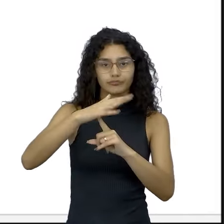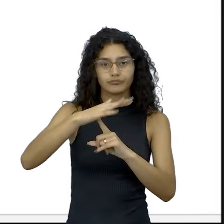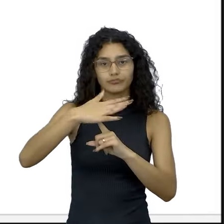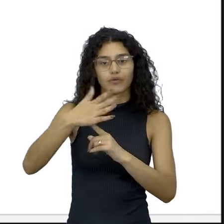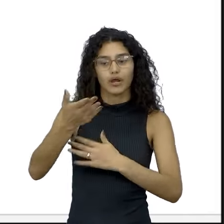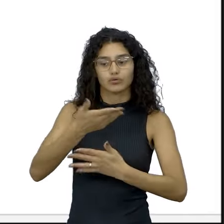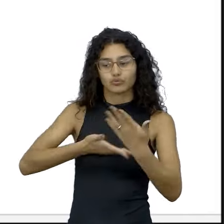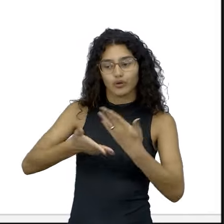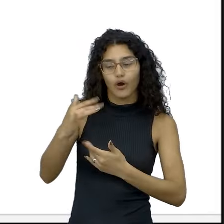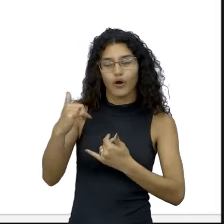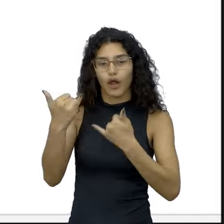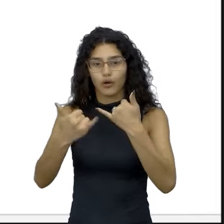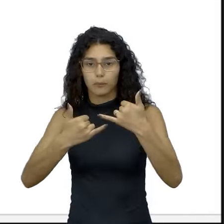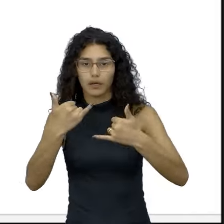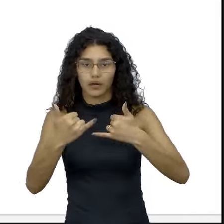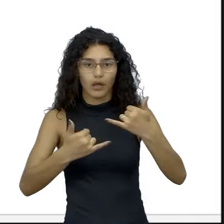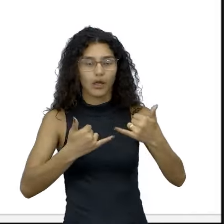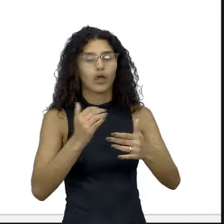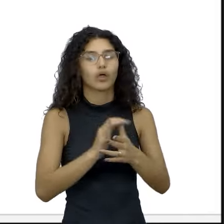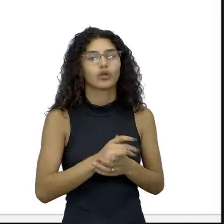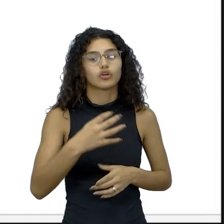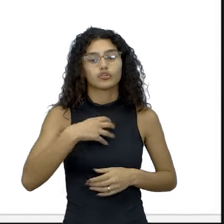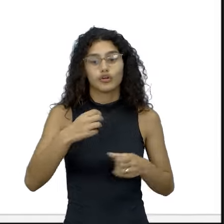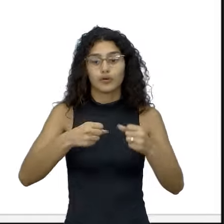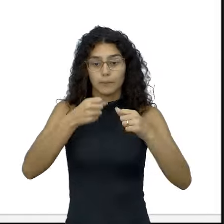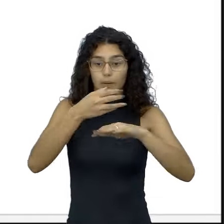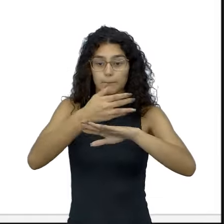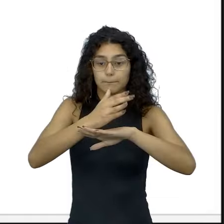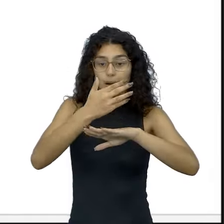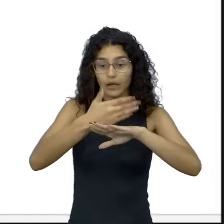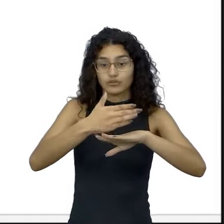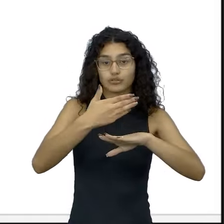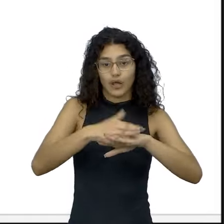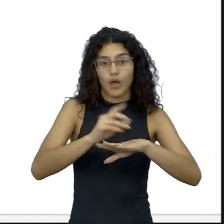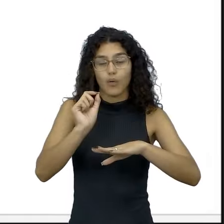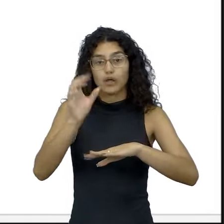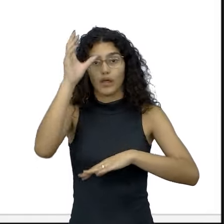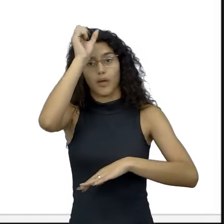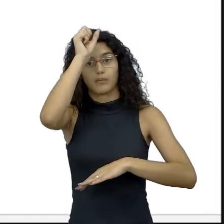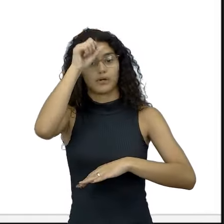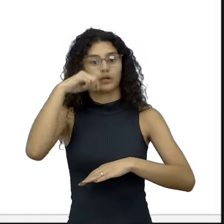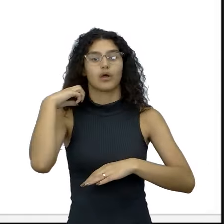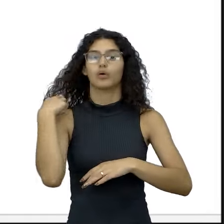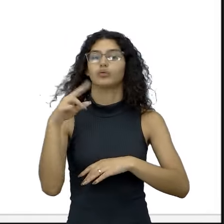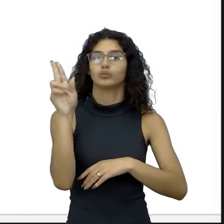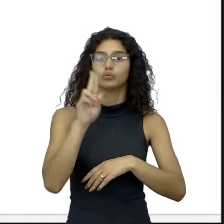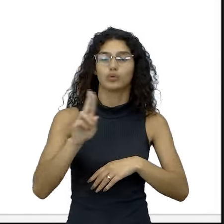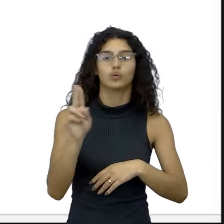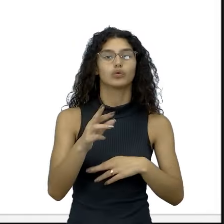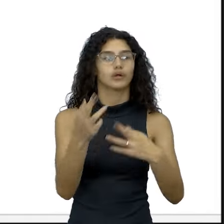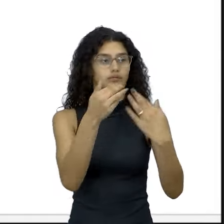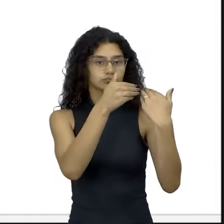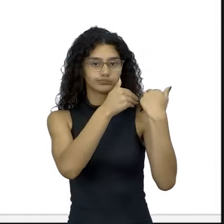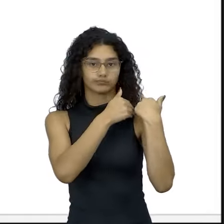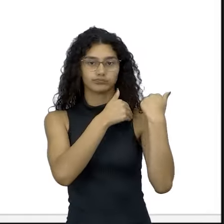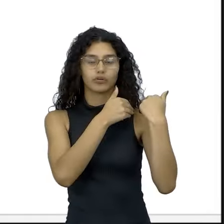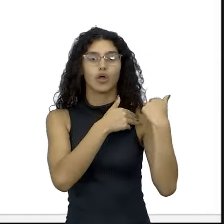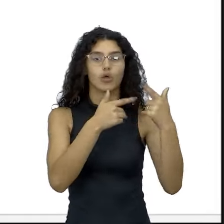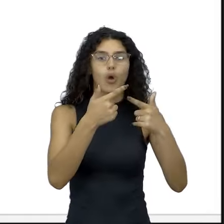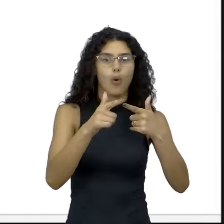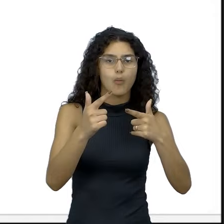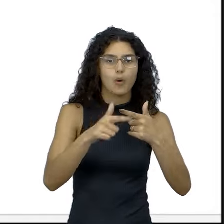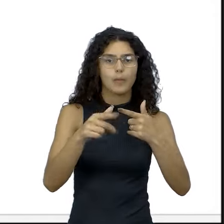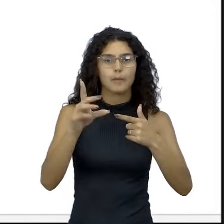de brinquedos, de modo que possam praticar, né, o que aprenderam sobre o consumo responsável e os danos que o